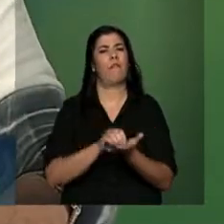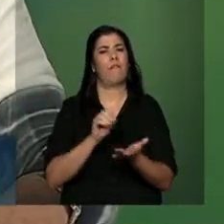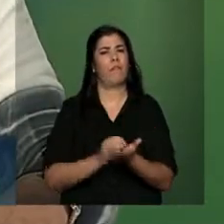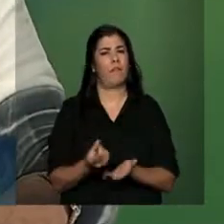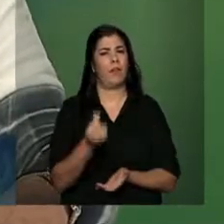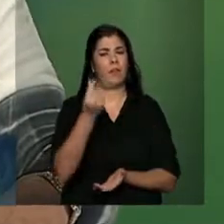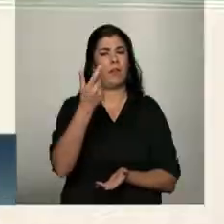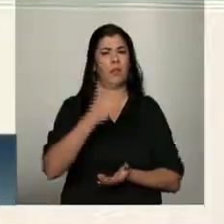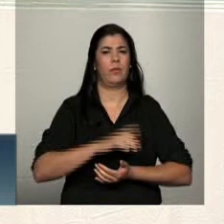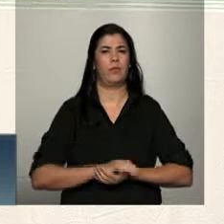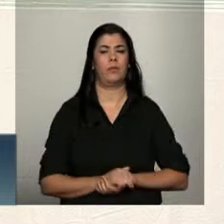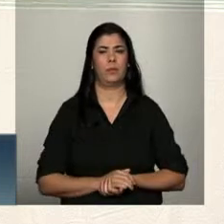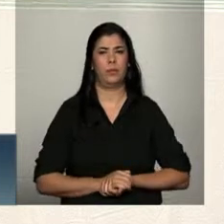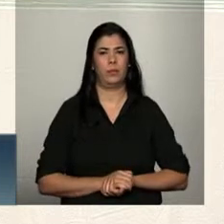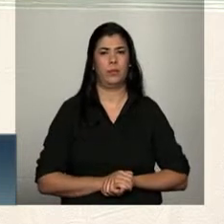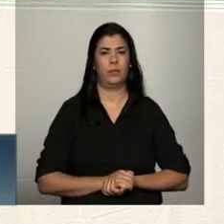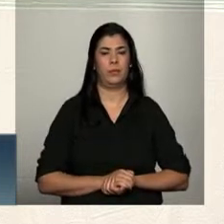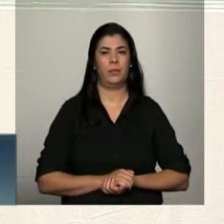recursos.